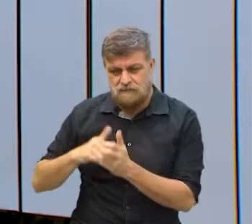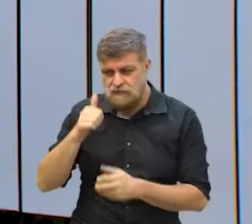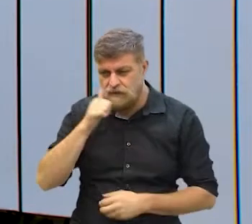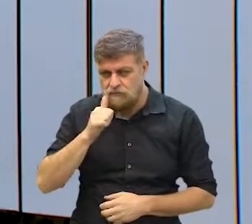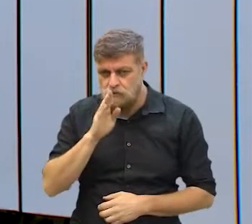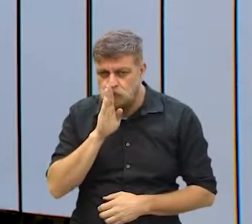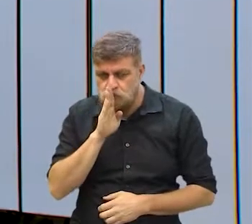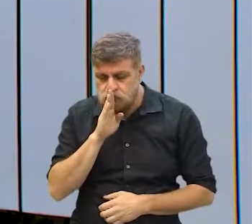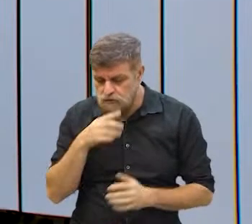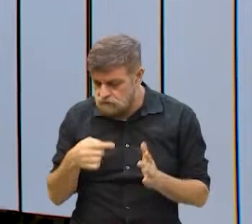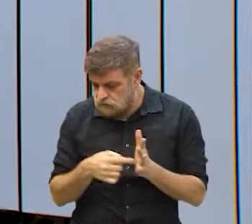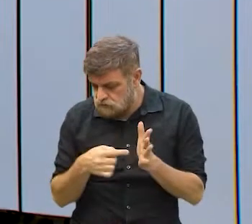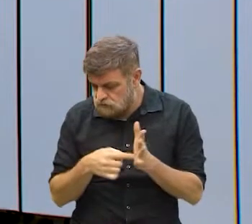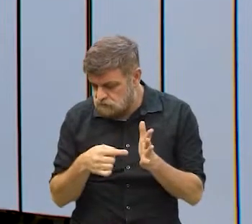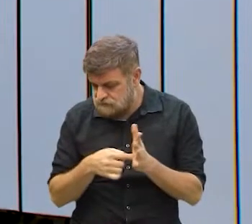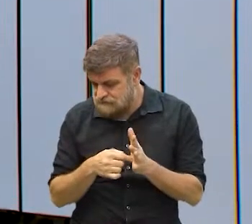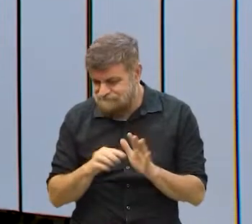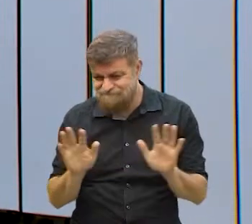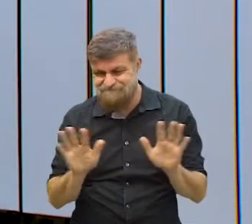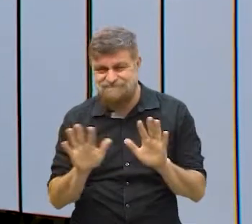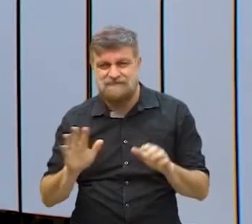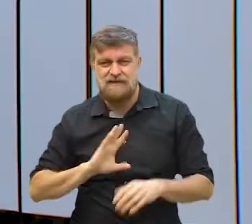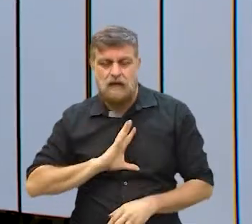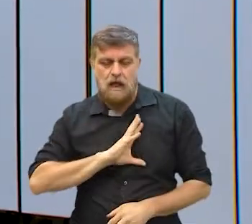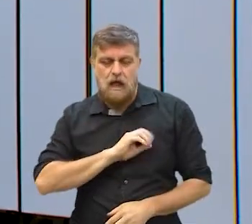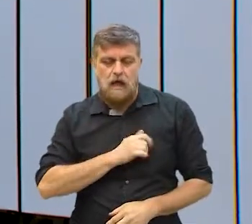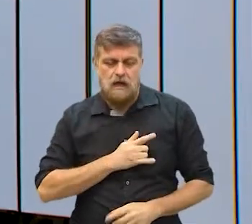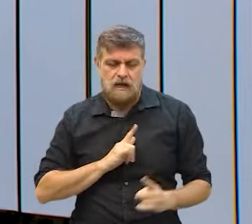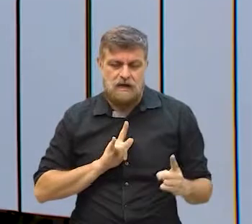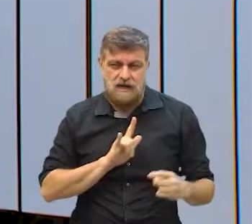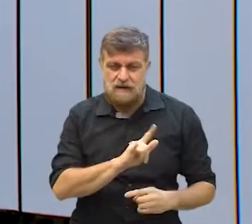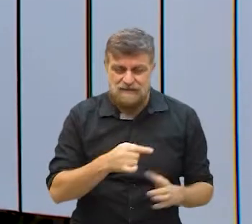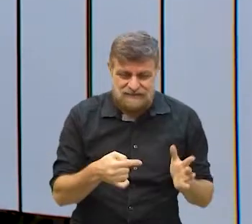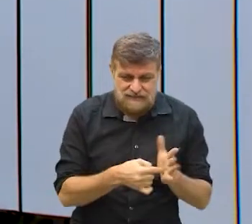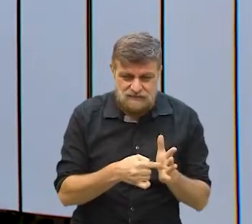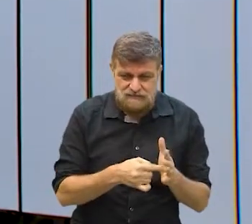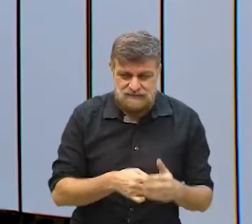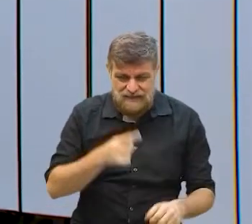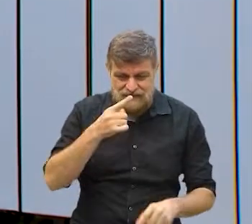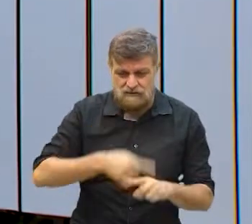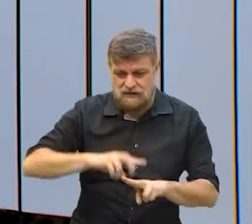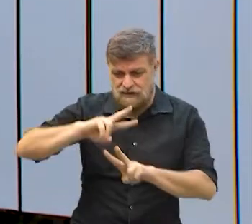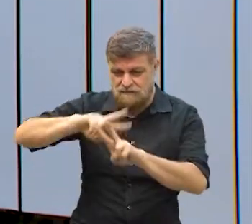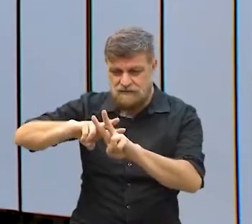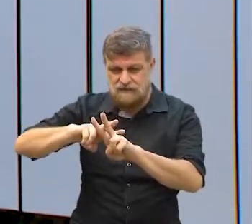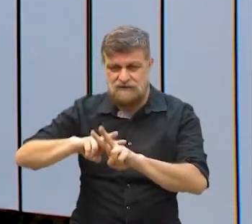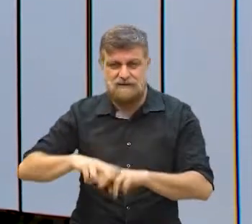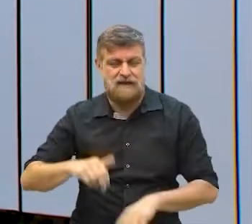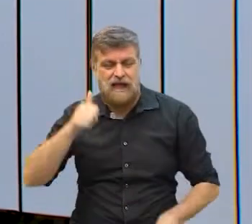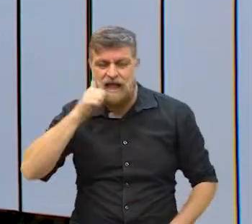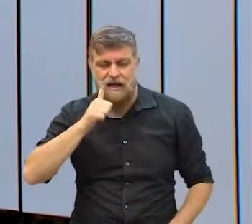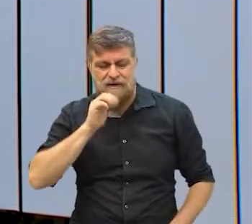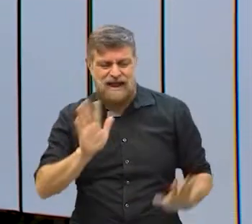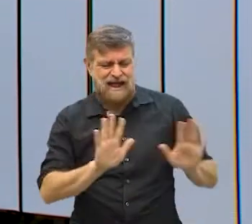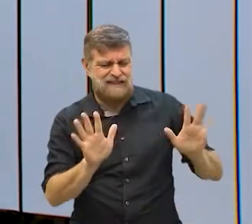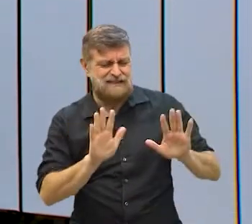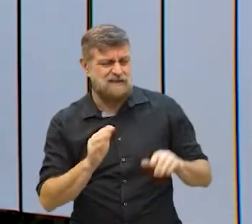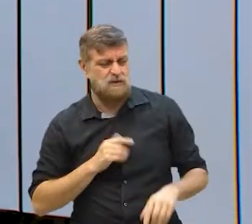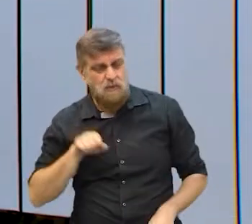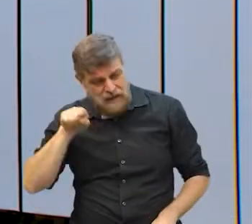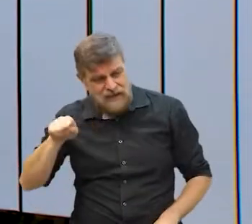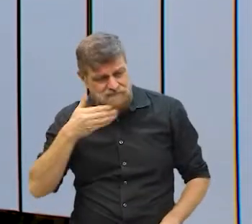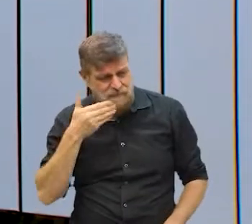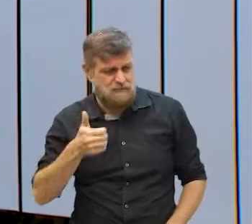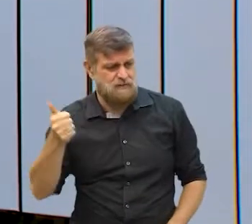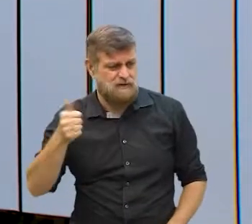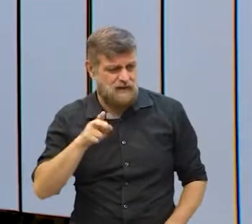muito escondida. A mulher às vezes não quer denunciar o marido. Ela gosta dele, ela faz a denúncia, mas na hora que você vai para prender o marido, ela não quer